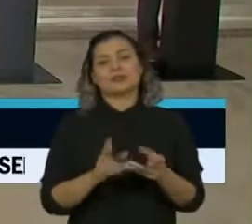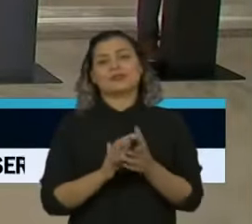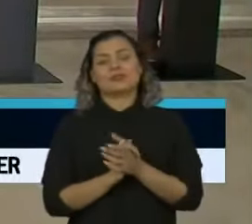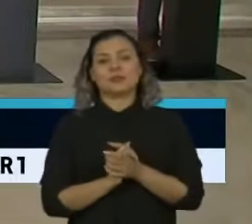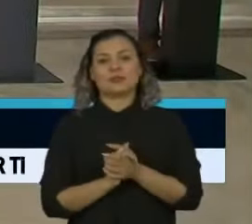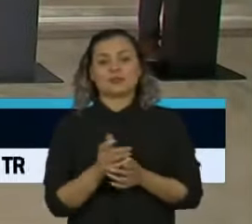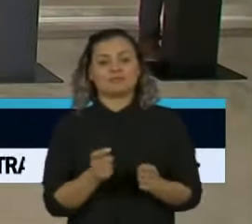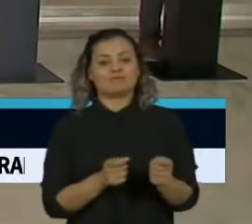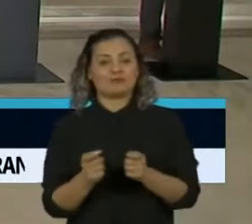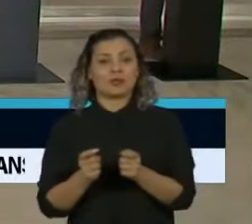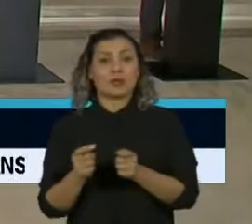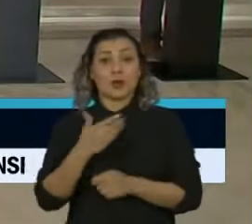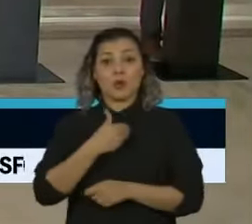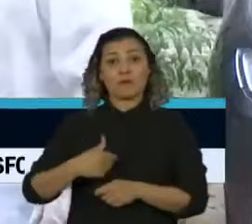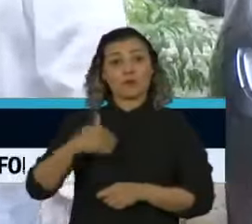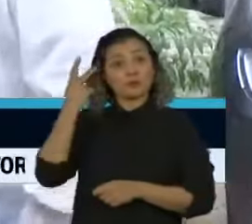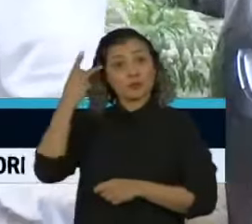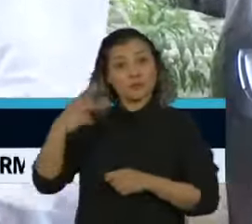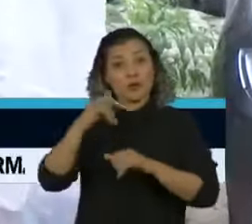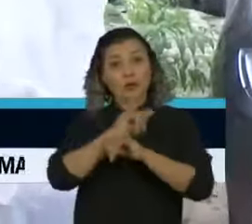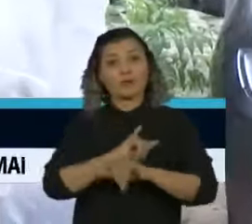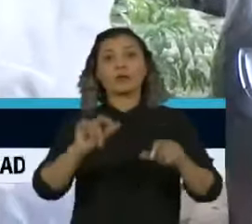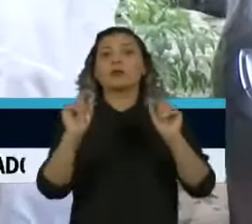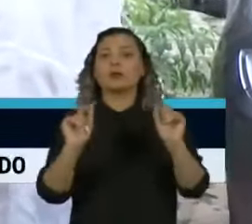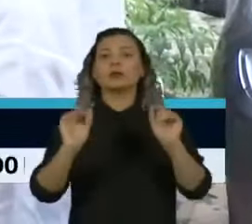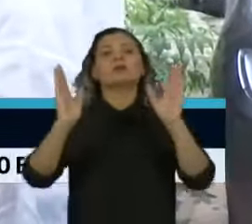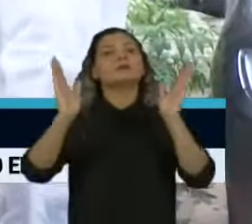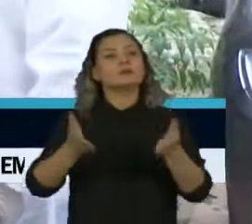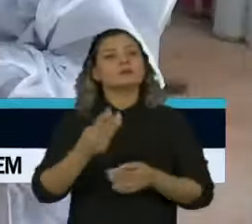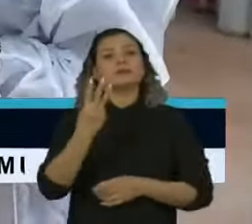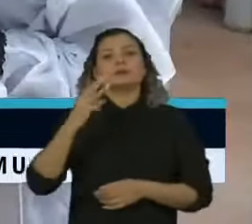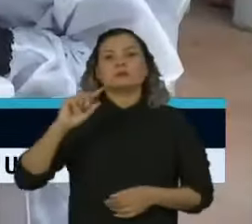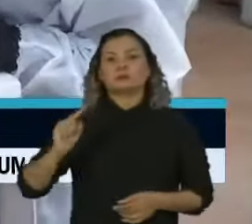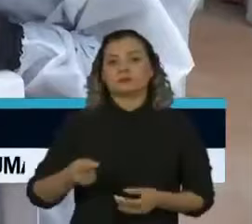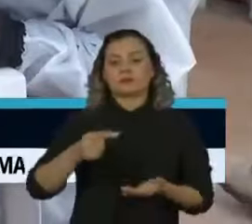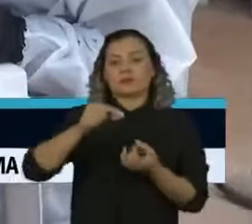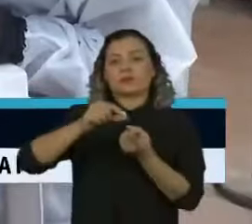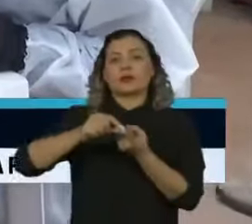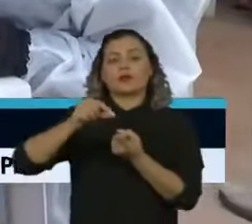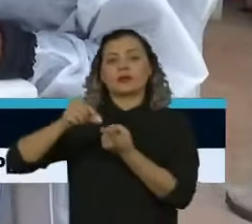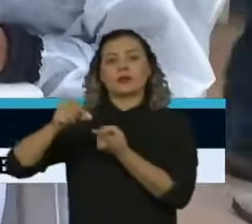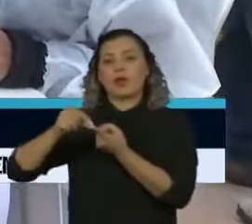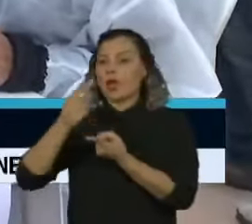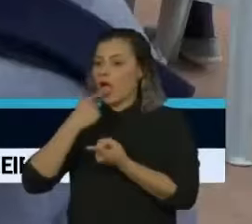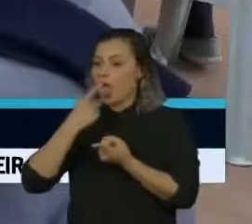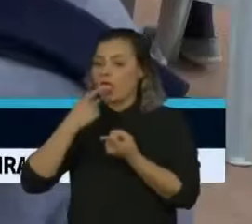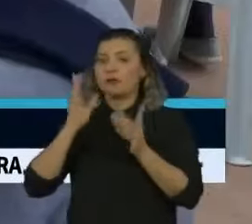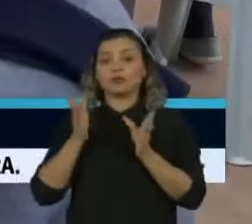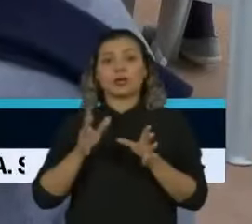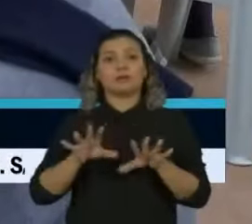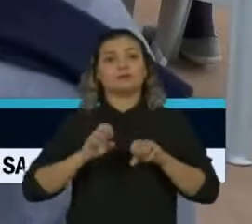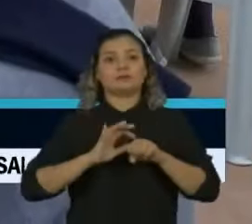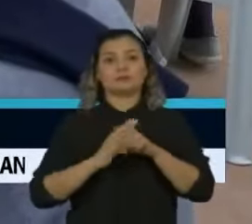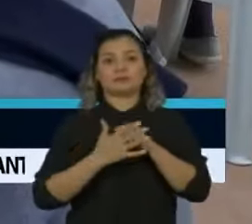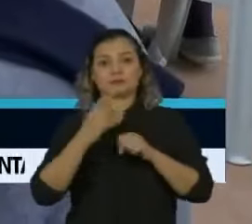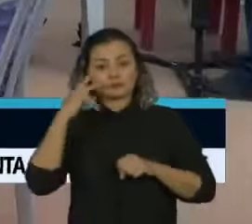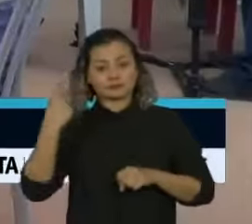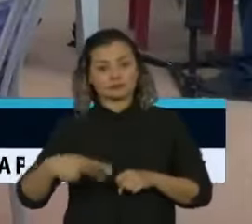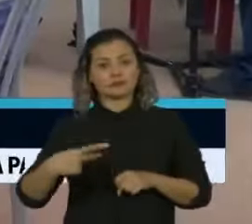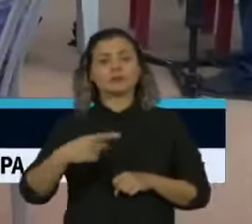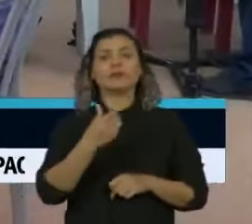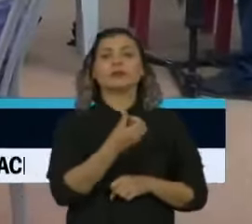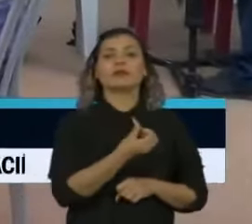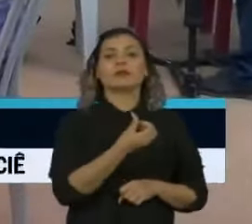O governo paulista anunciou ainda que já realizou mais de 3 milhões de testes para diagnóstico da doença. São Paulo tem mais